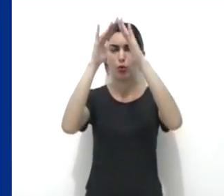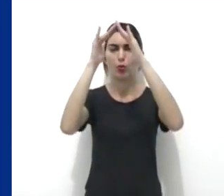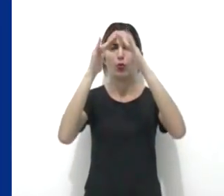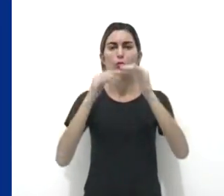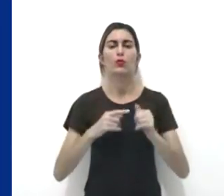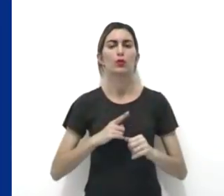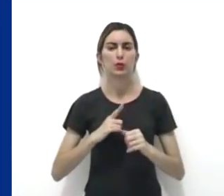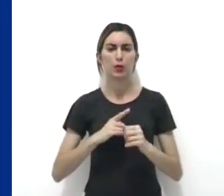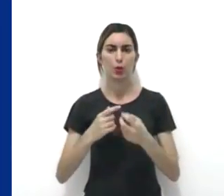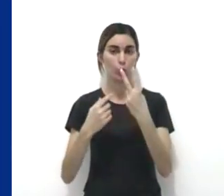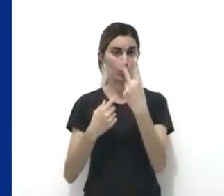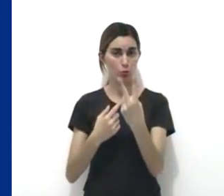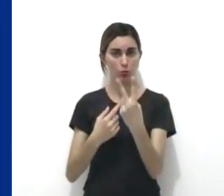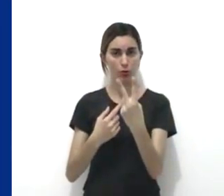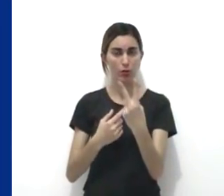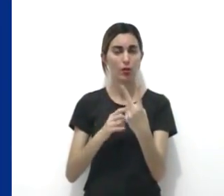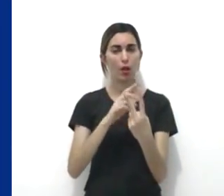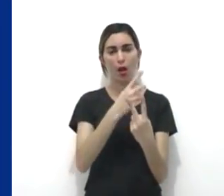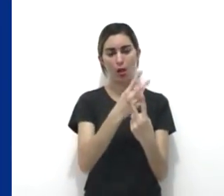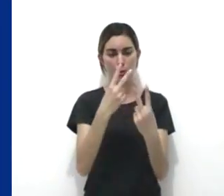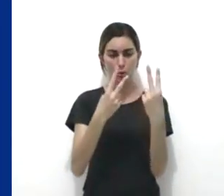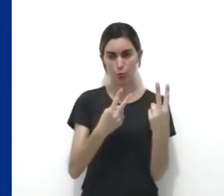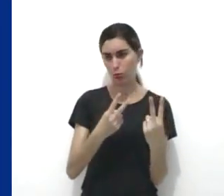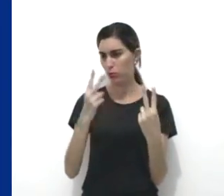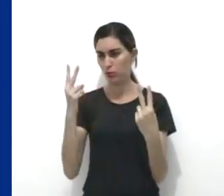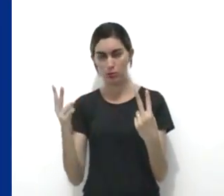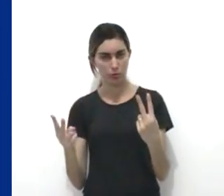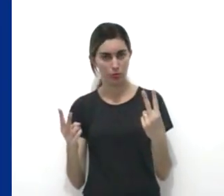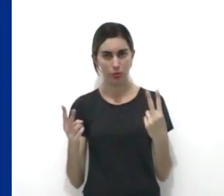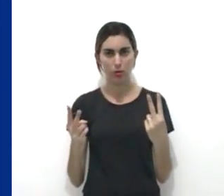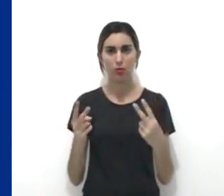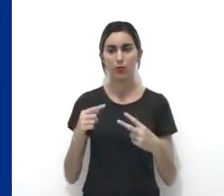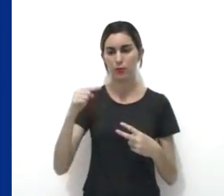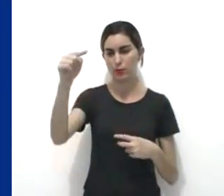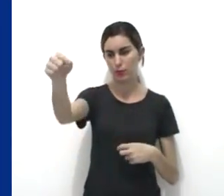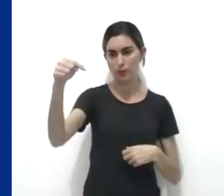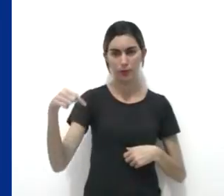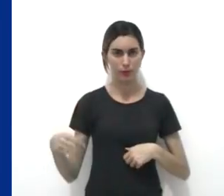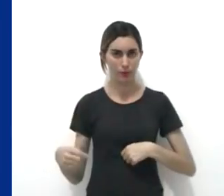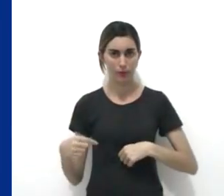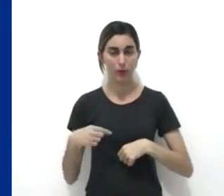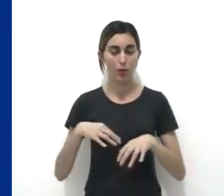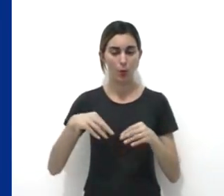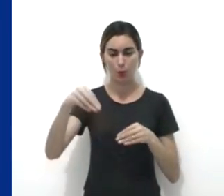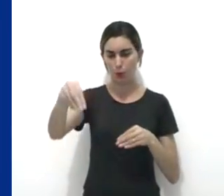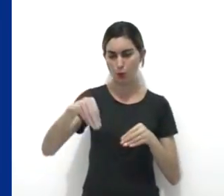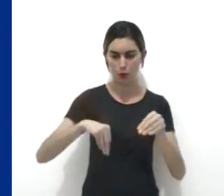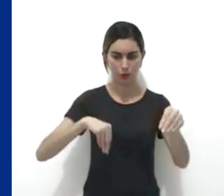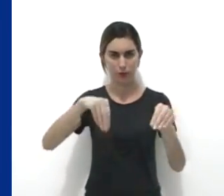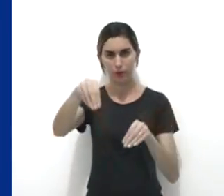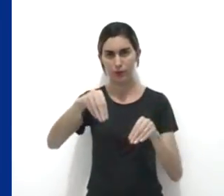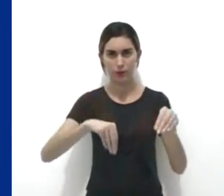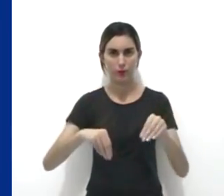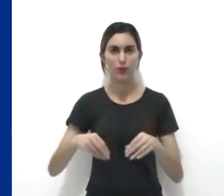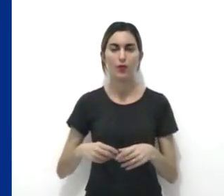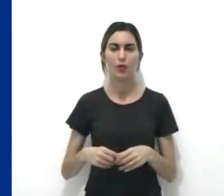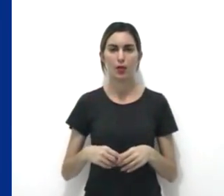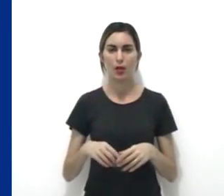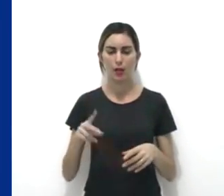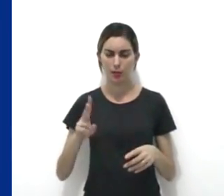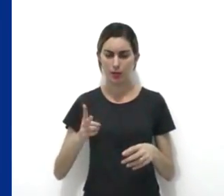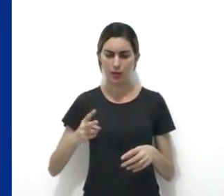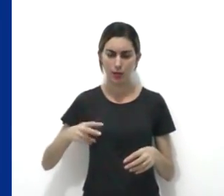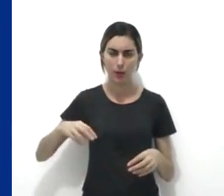As torres são em número de 2. Cada jogador terá 2 torres em cada lado, movimentando-se e capturam